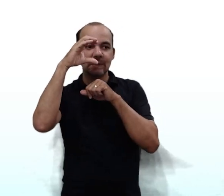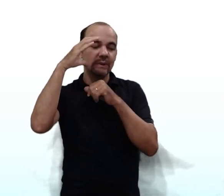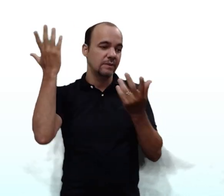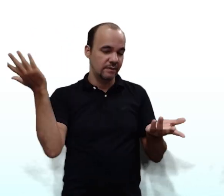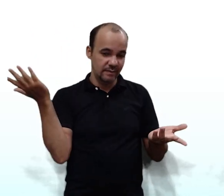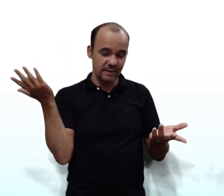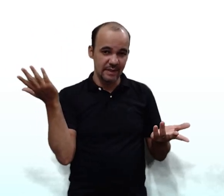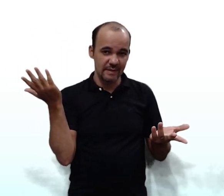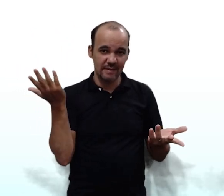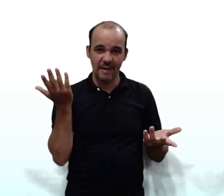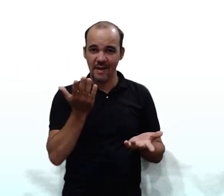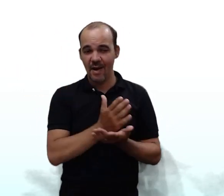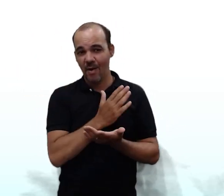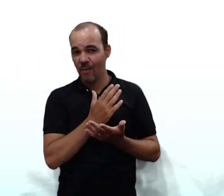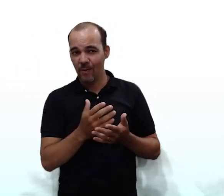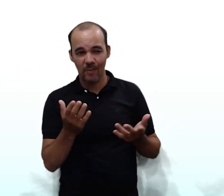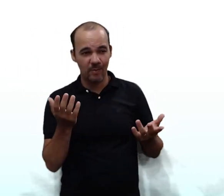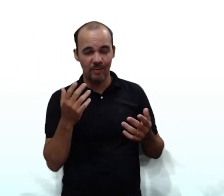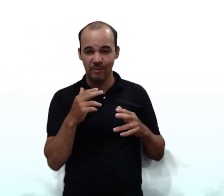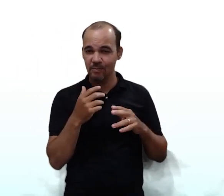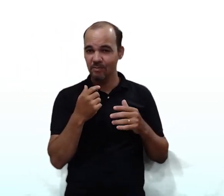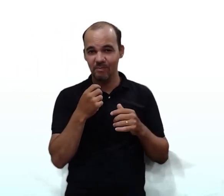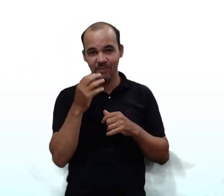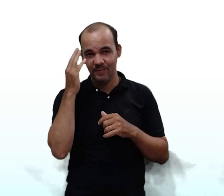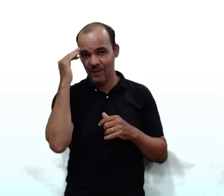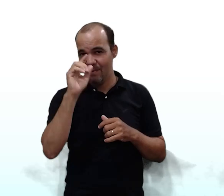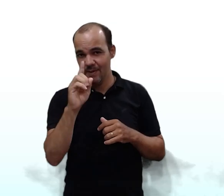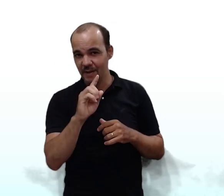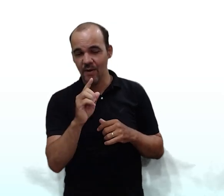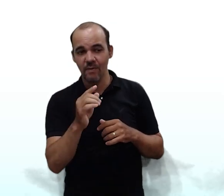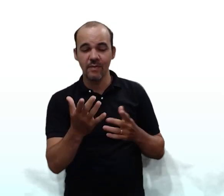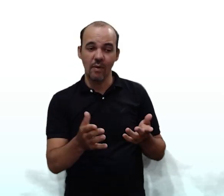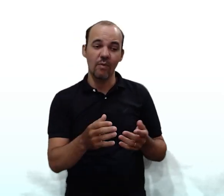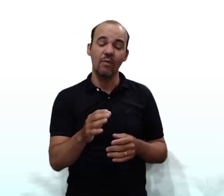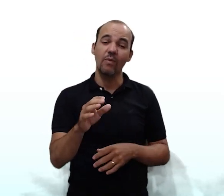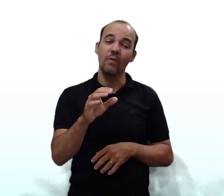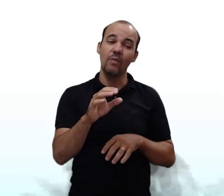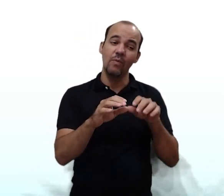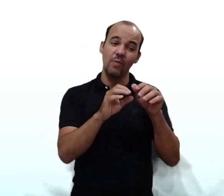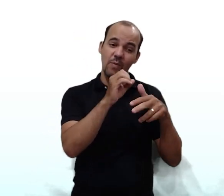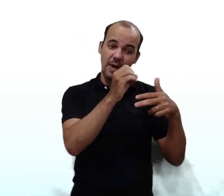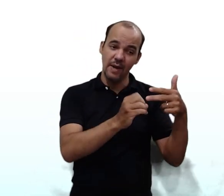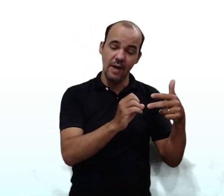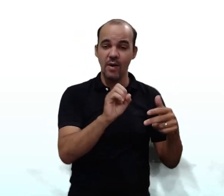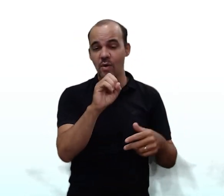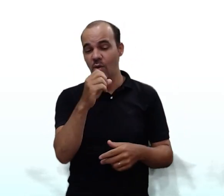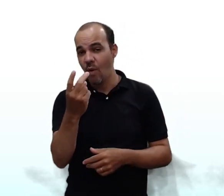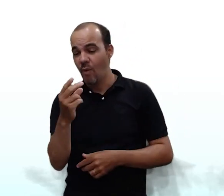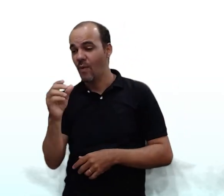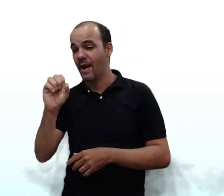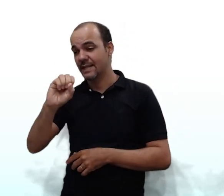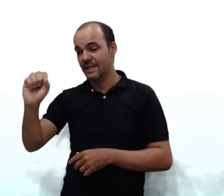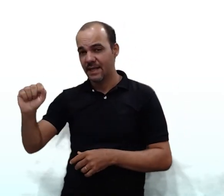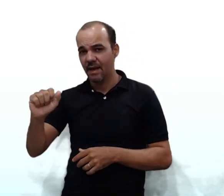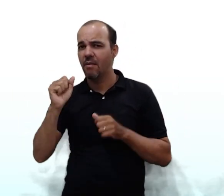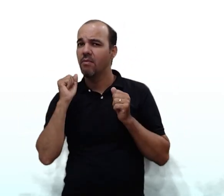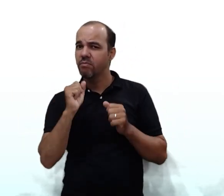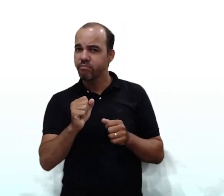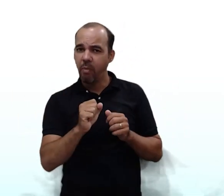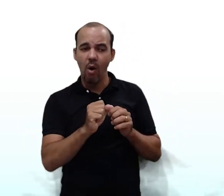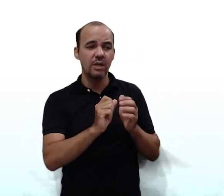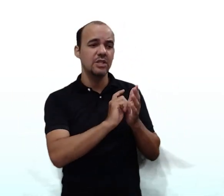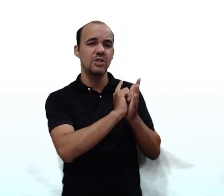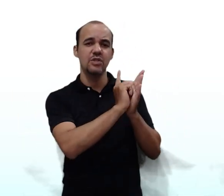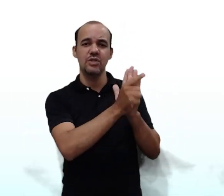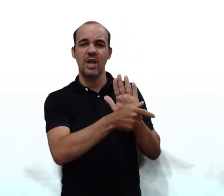seria um texto. E eu te disse que tanto o Enem como o SSA, ele pode te cobrar um texto de diferentes gêneros textuais. O Enem